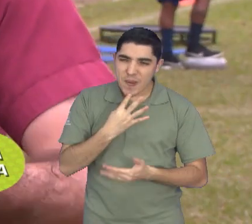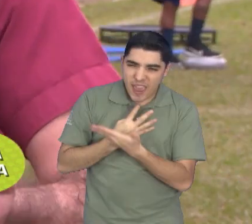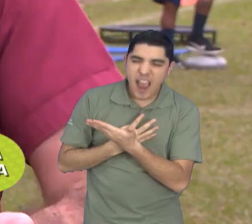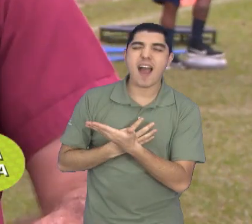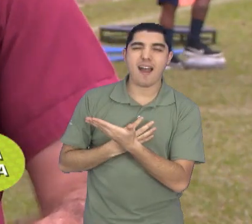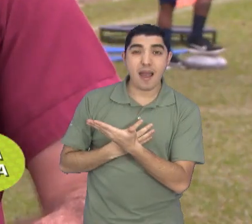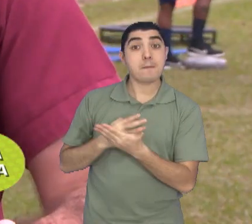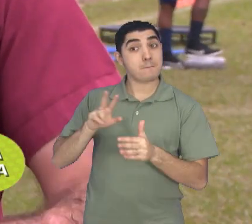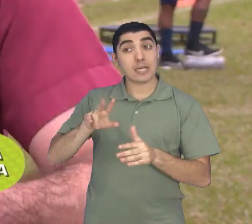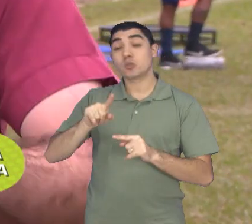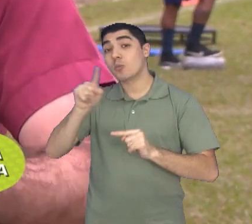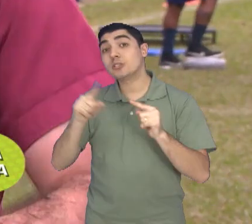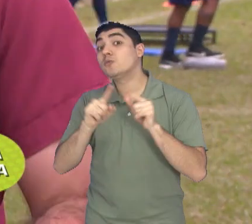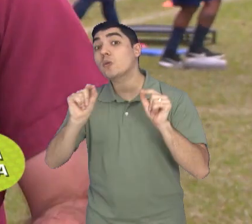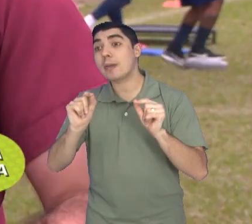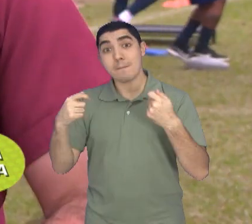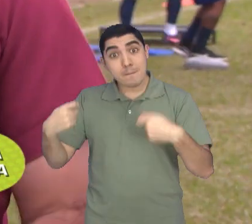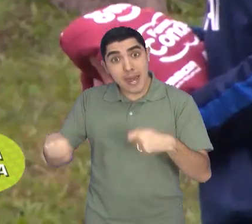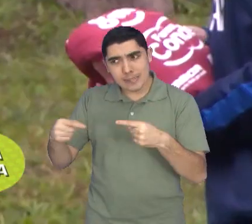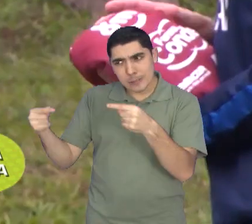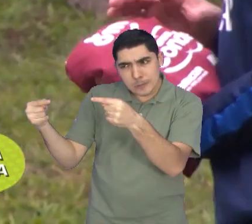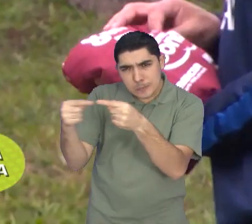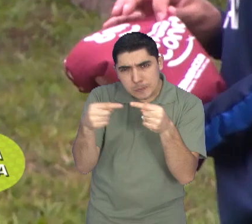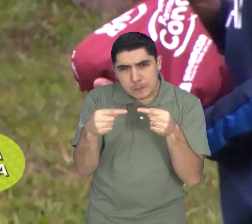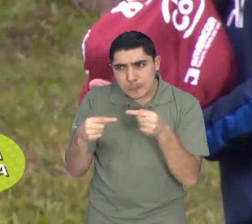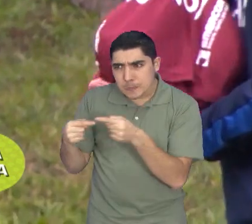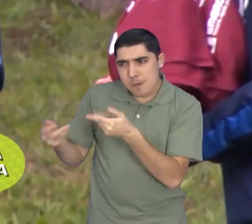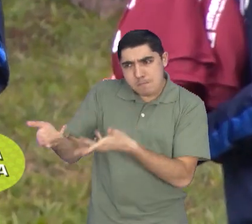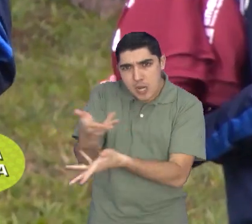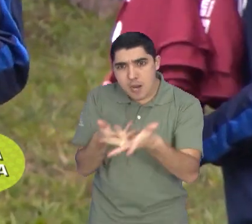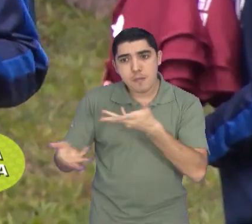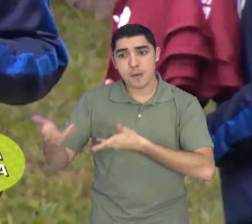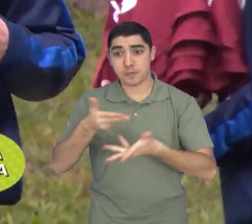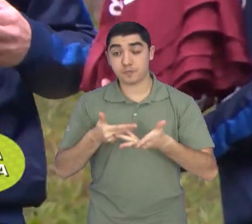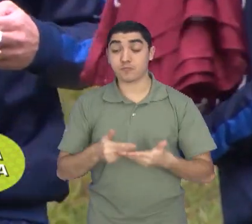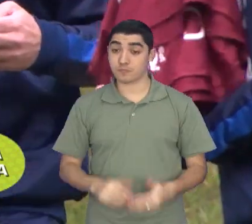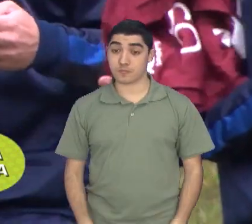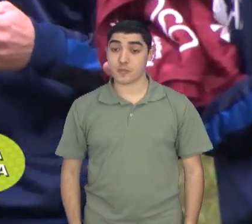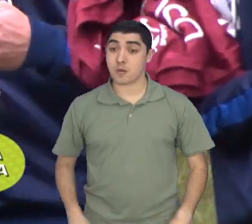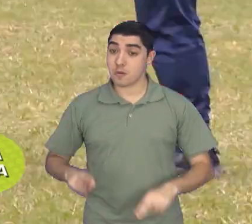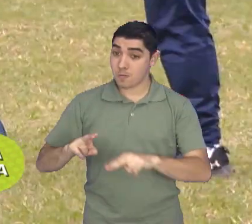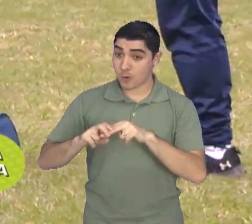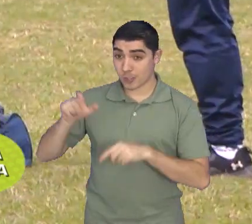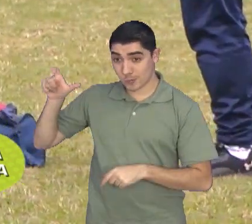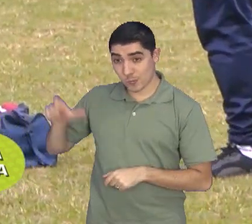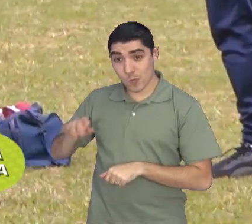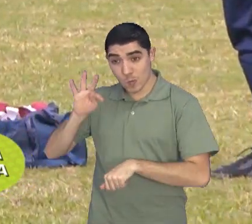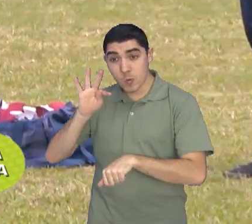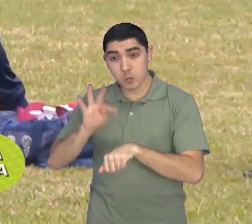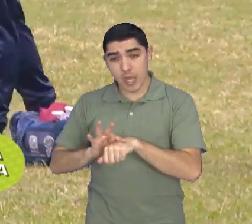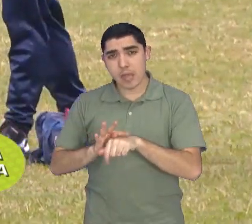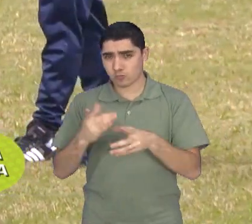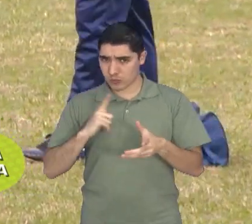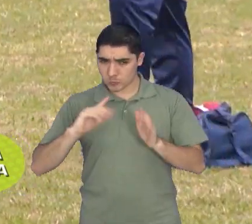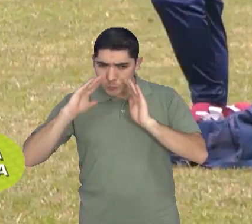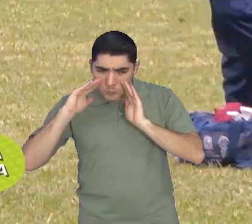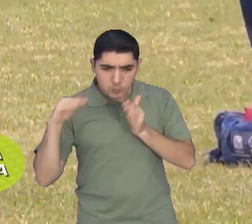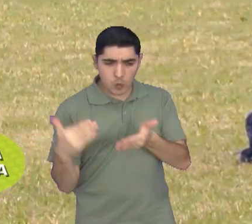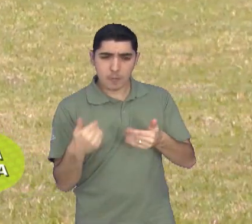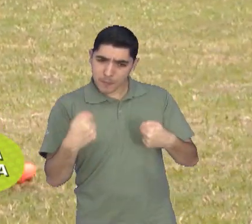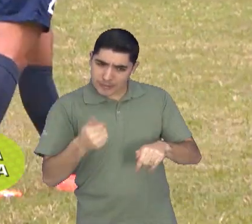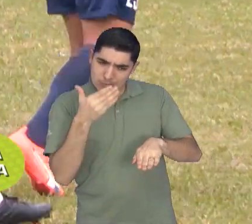objetivo: ganhar ritmo de jogo e entrosamento. Por isso, Ricardo foca as últimas semanas para deixar a equipe o